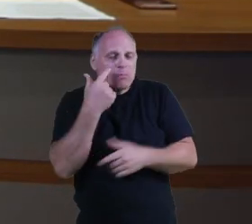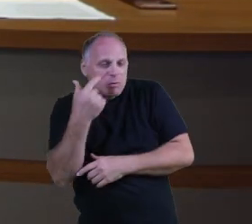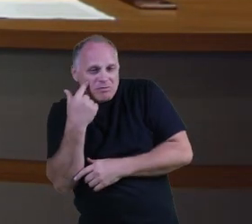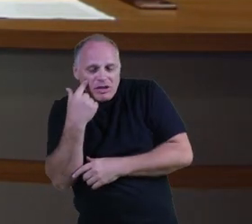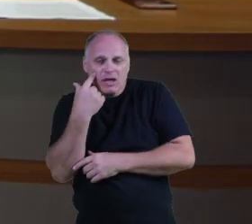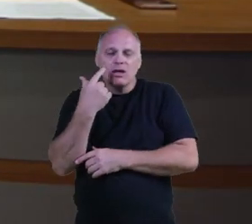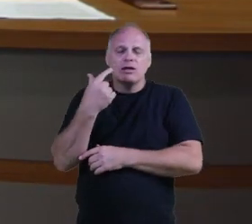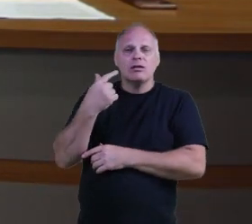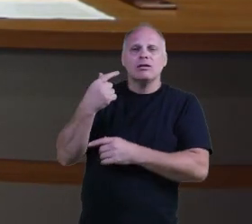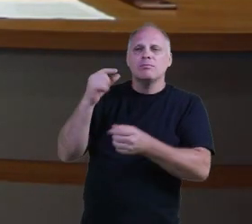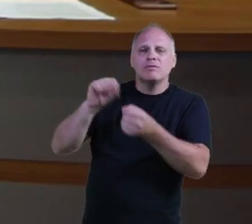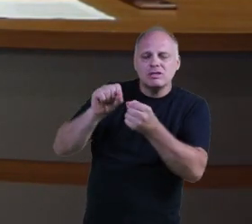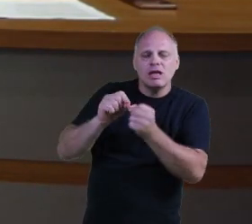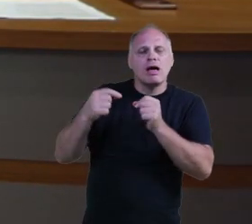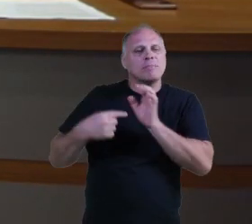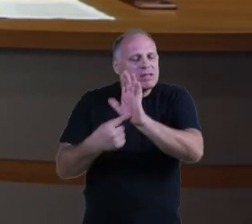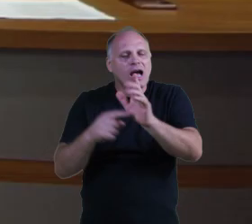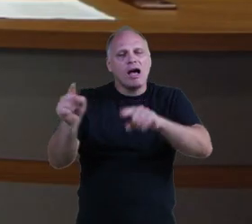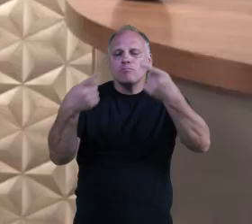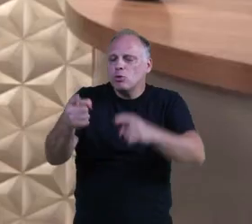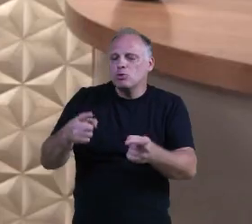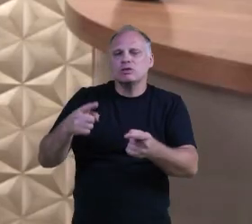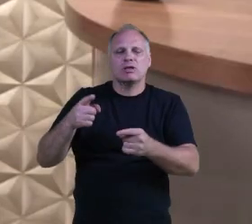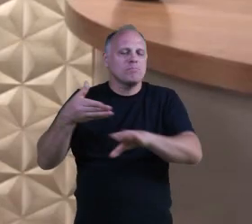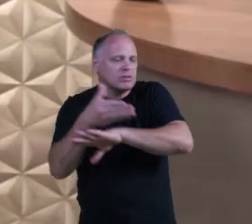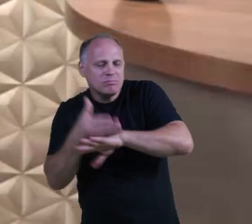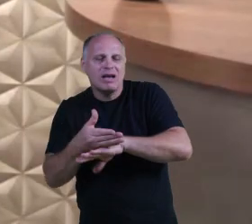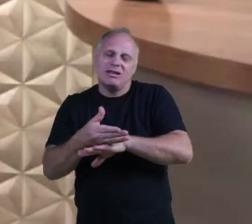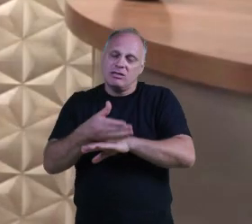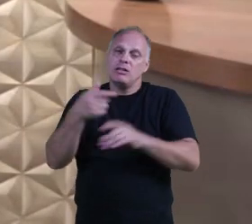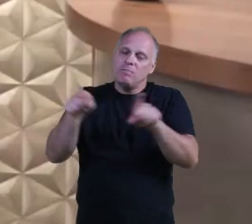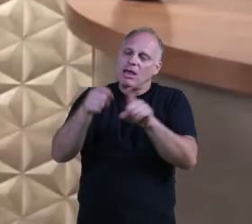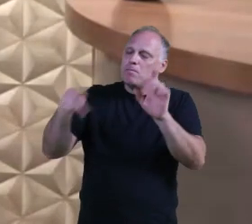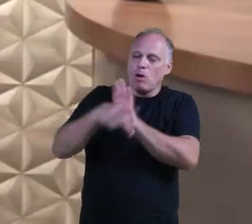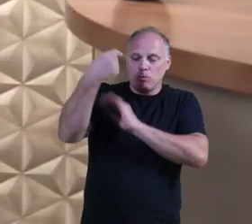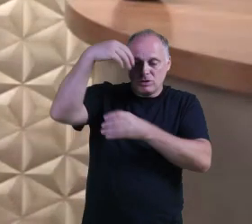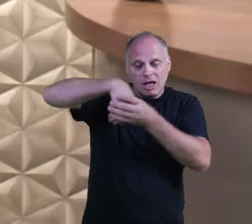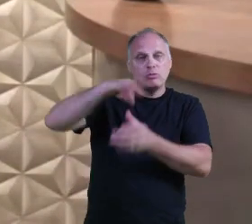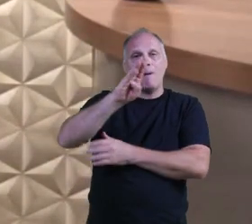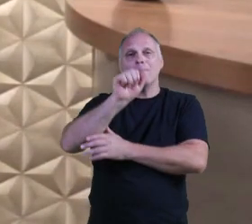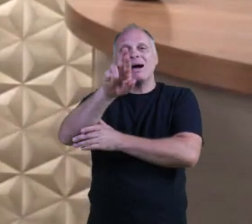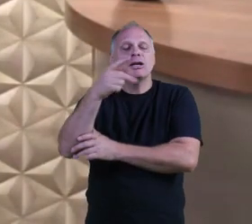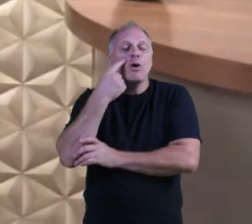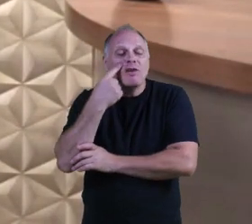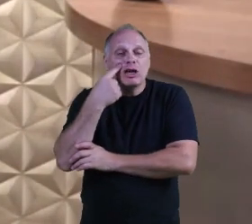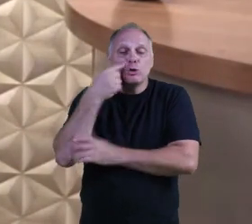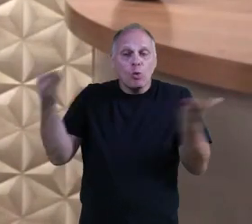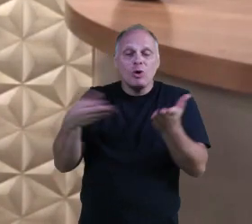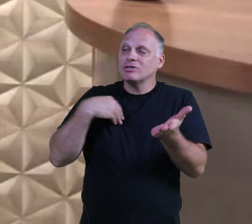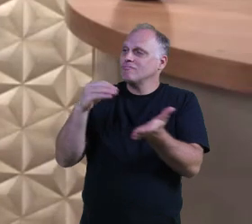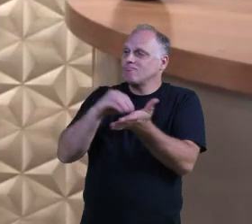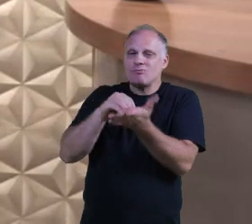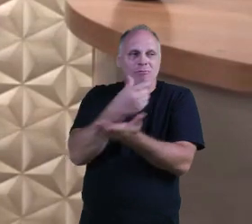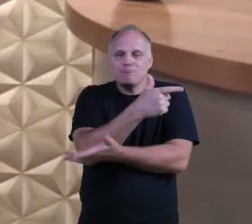eu quero agora fazer umas oficinas e até quero convidar esses músicos da minha época, né, lá de